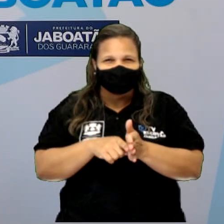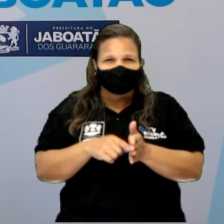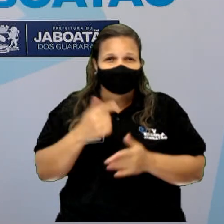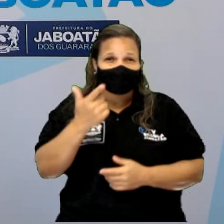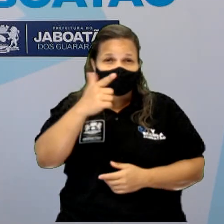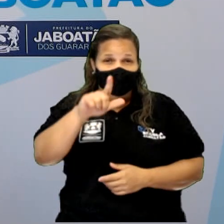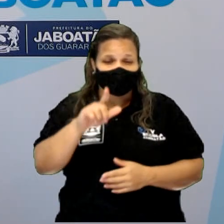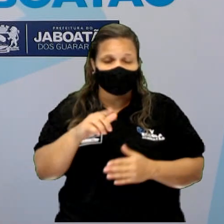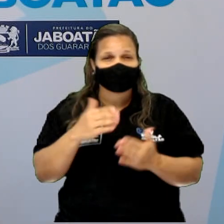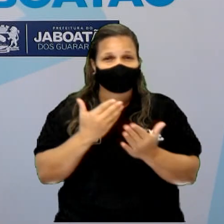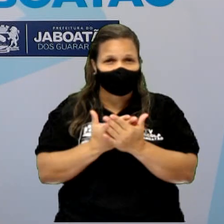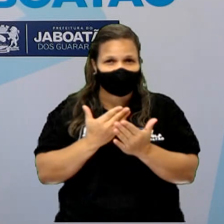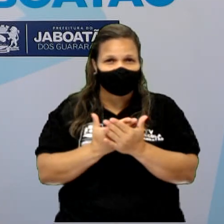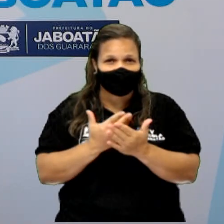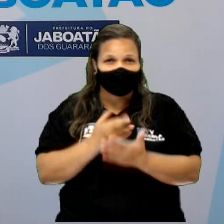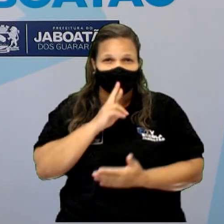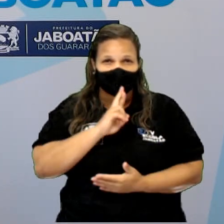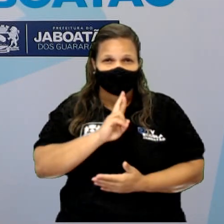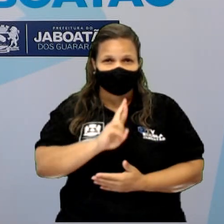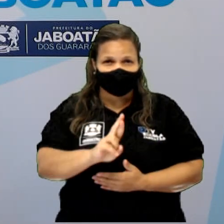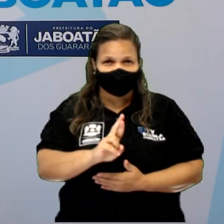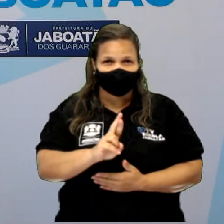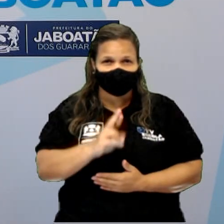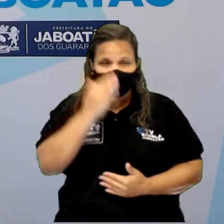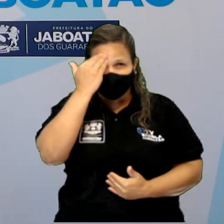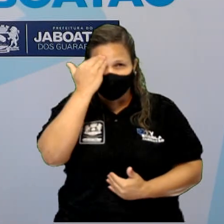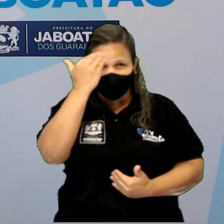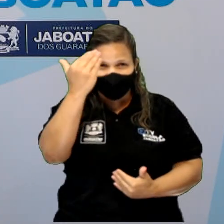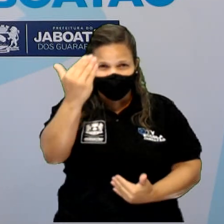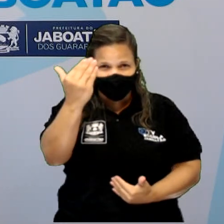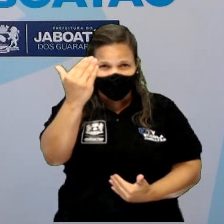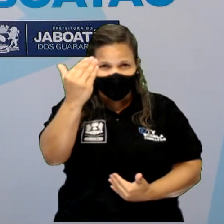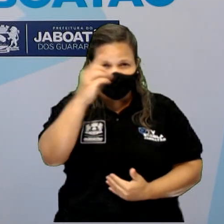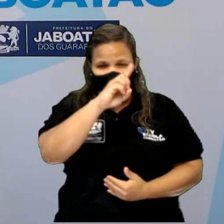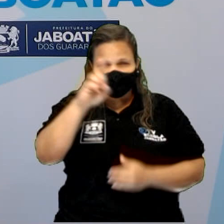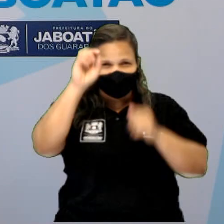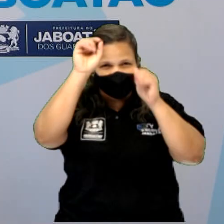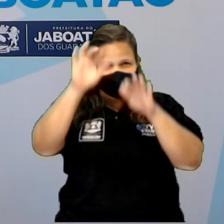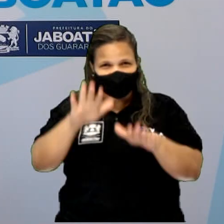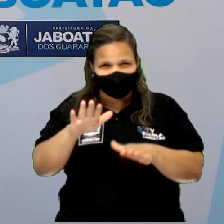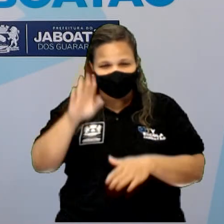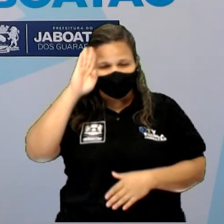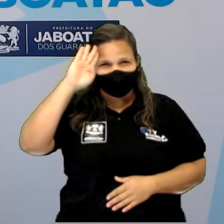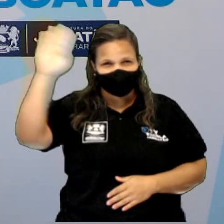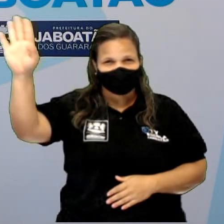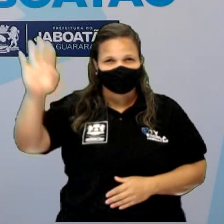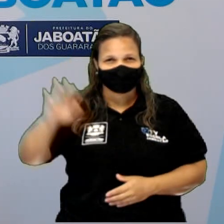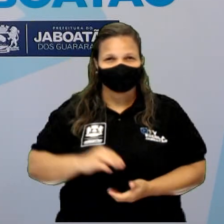próxima aula a gente vai ter essa resposta. Muito obrigado, fiquem com Deus, até mais ver.